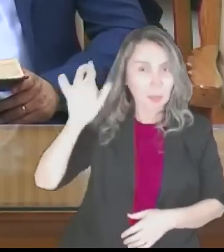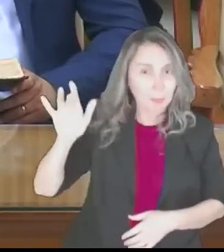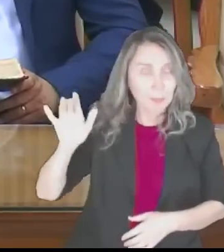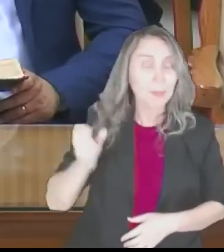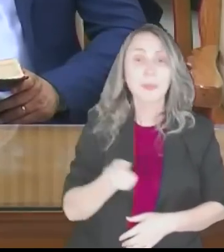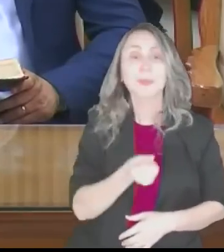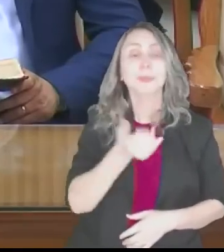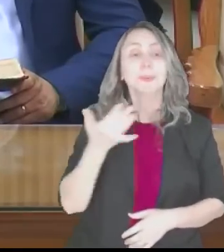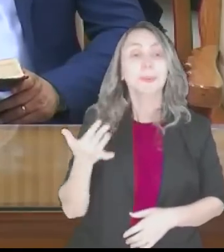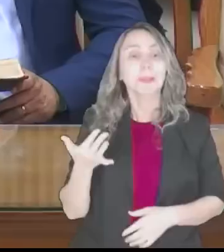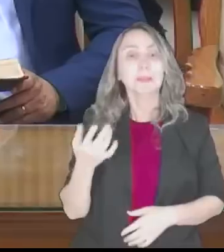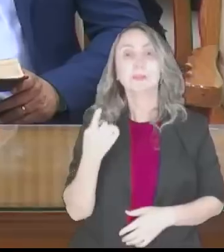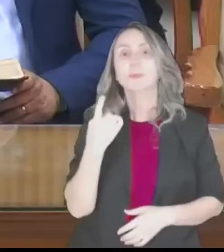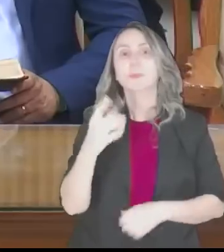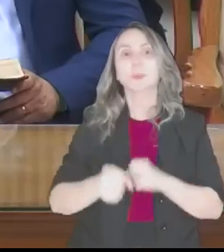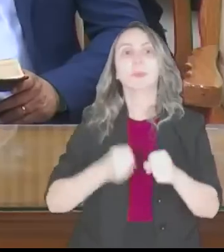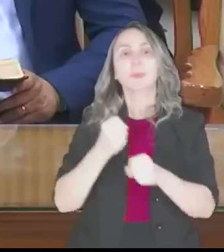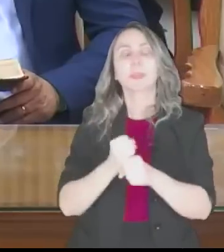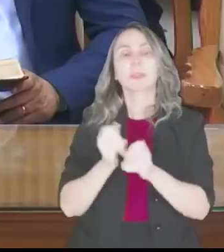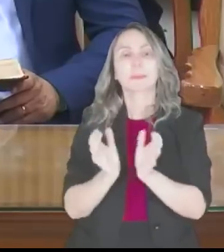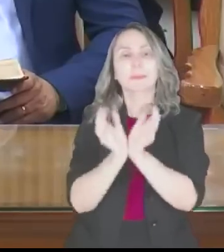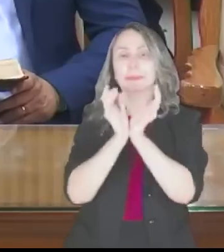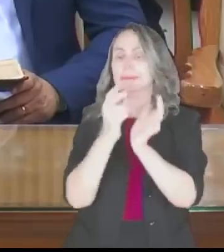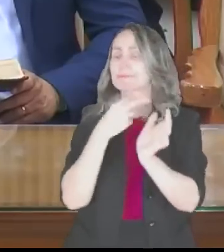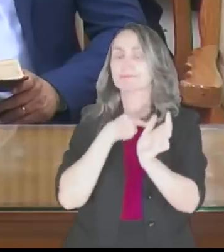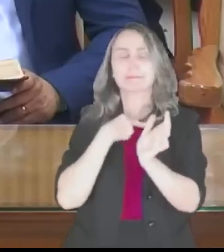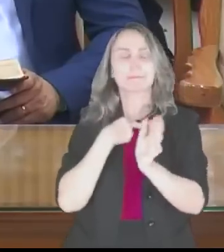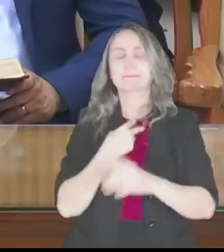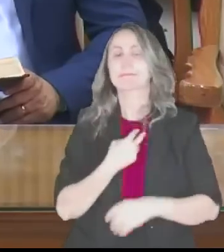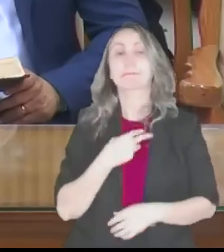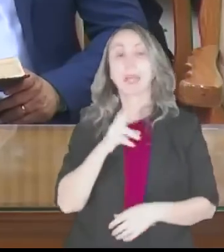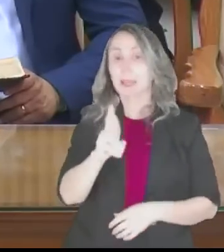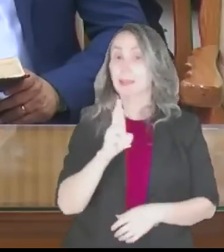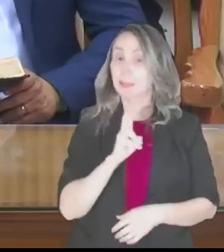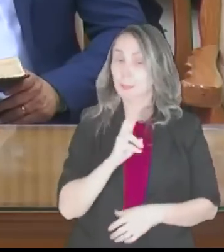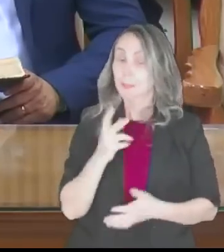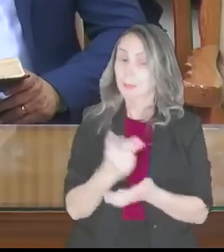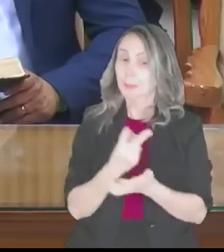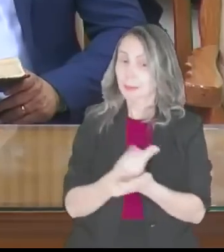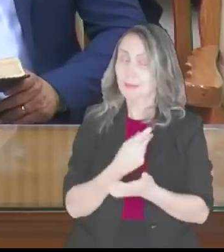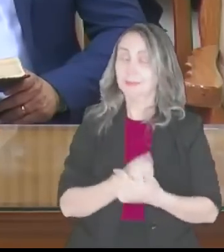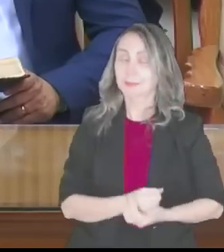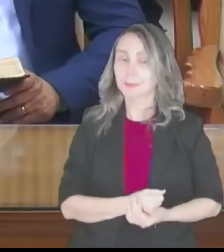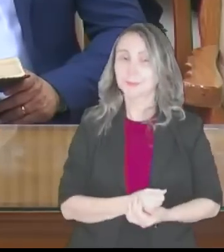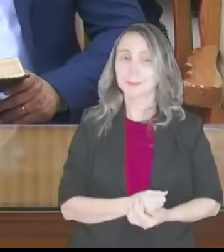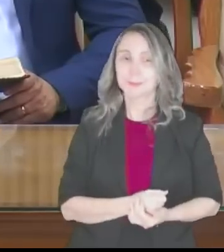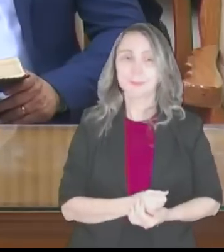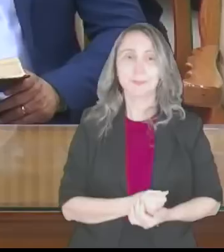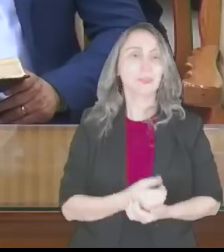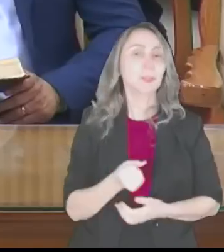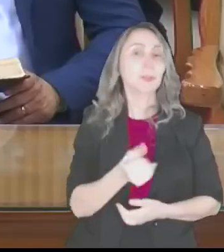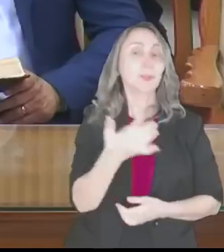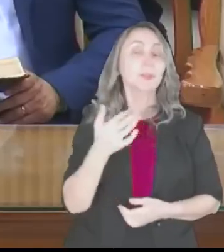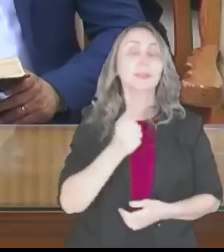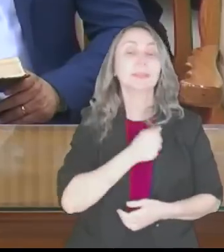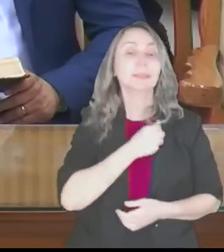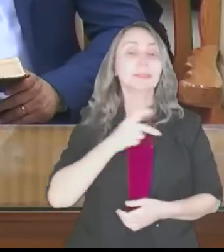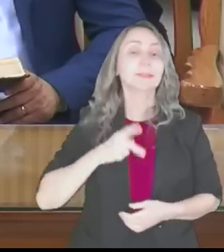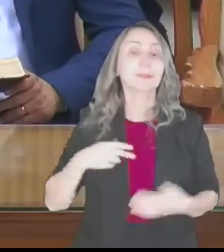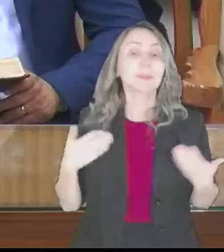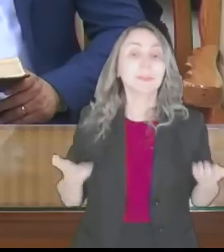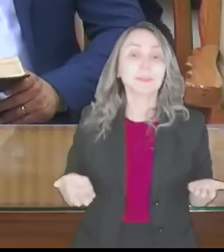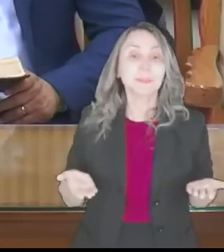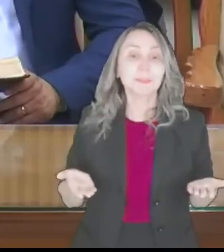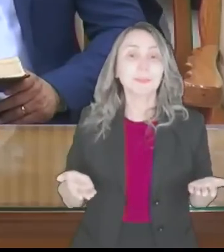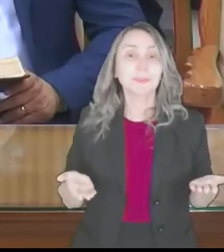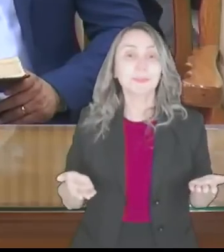tinha, 1 ano sem ceia, no mínimo. Glória a Deus. Se vocês não souberem quantos apóstolos Jesus tinha. Quantos apóstolos Jesus tinha?